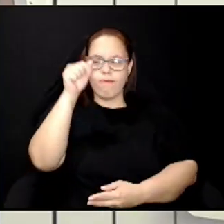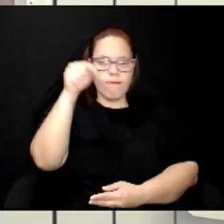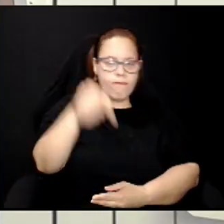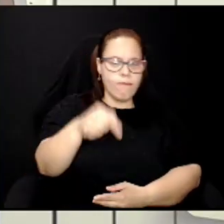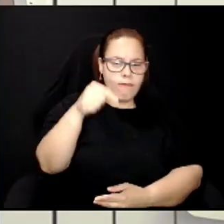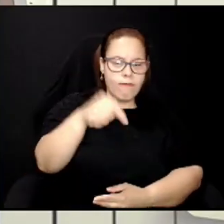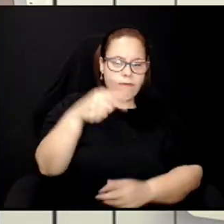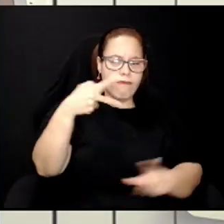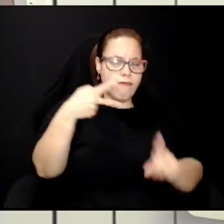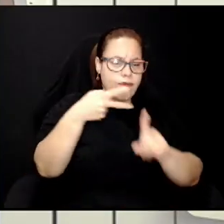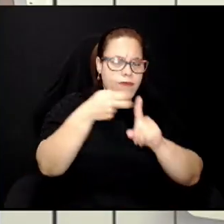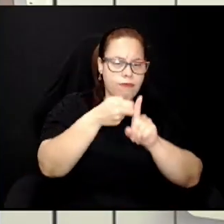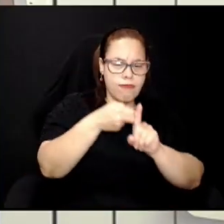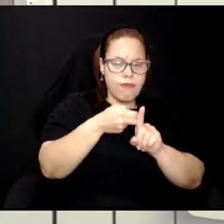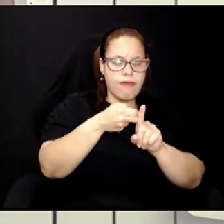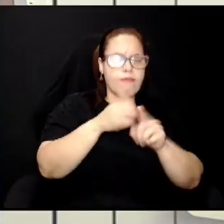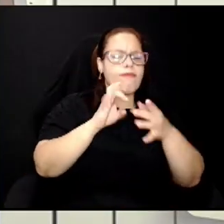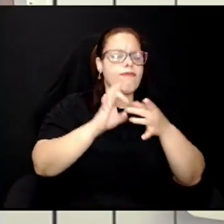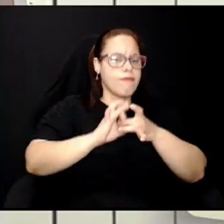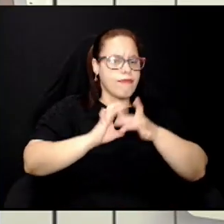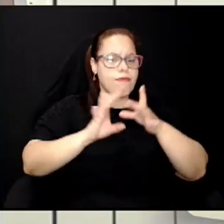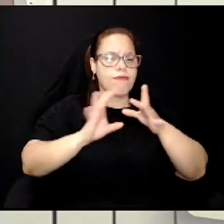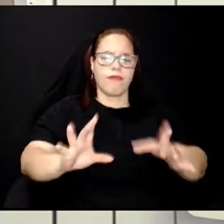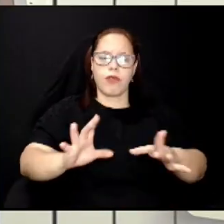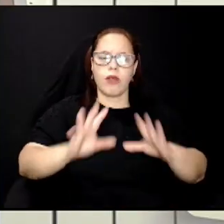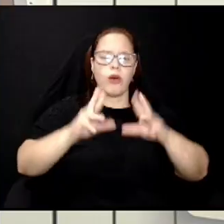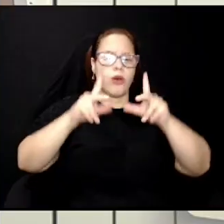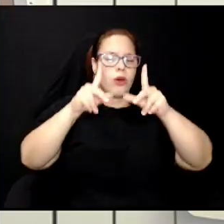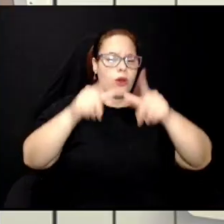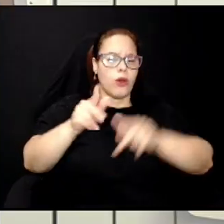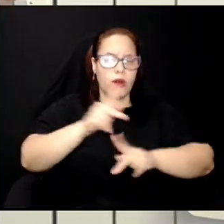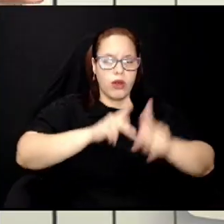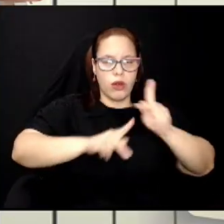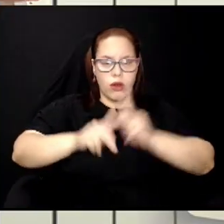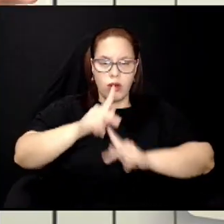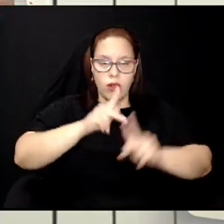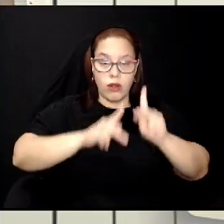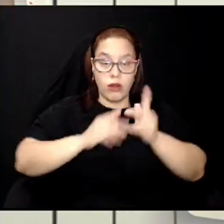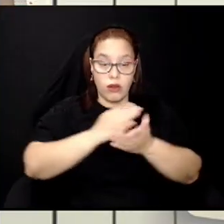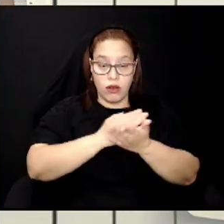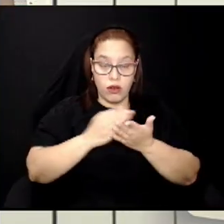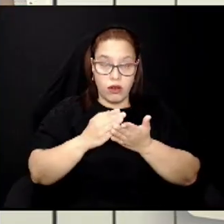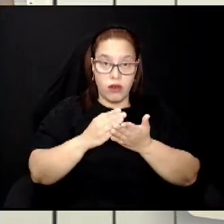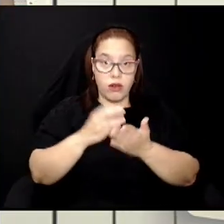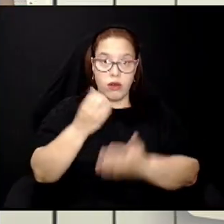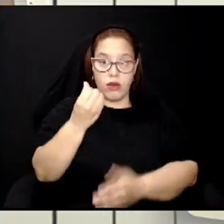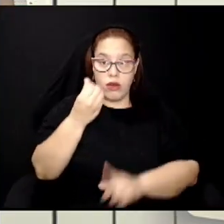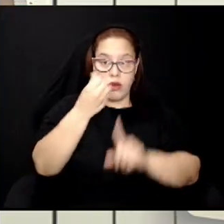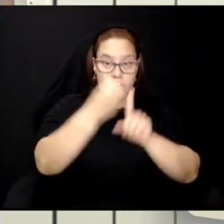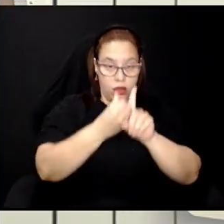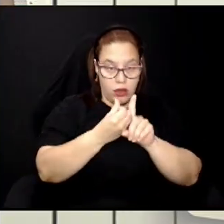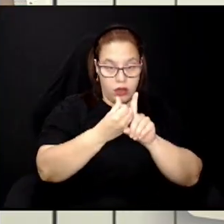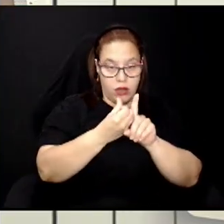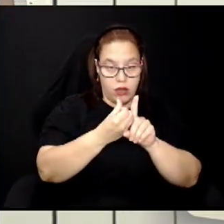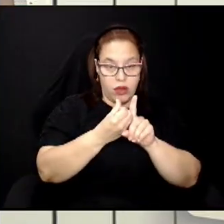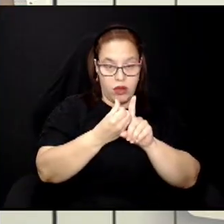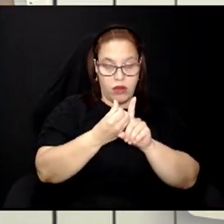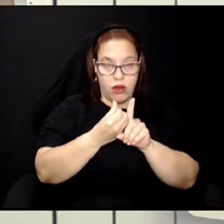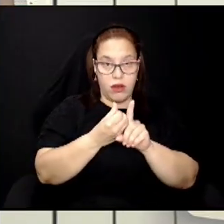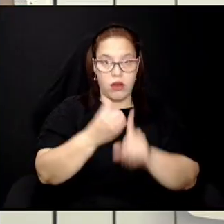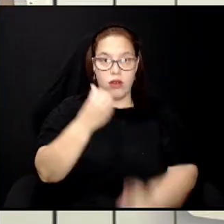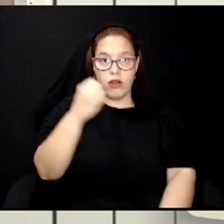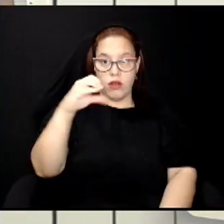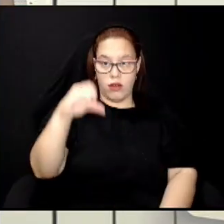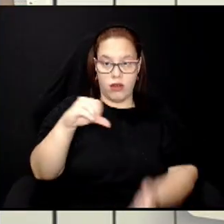imunizantes estão disponíveis para toda a população a partir de 6 meses de idade nos 69 centros